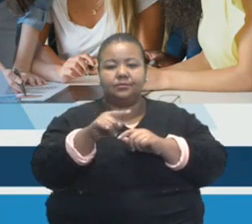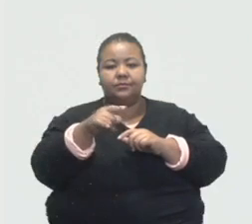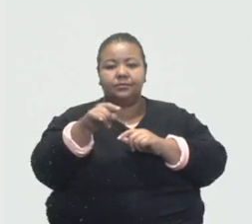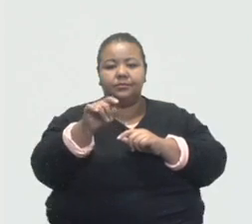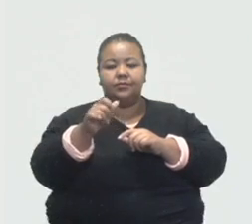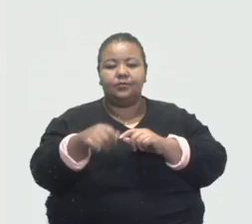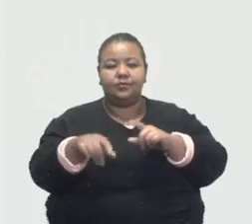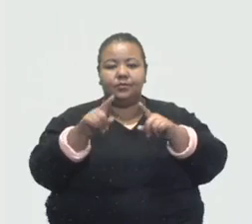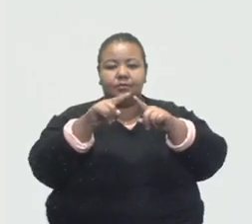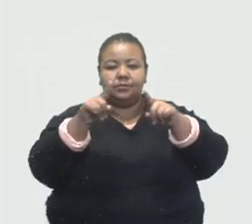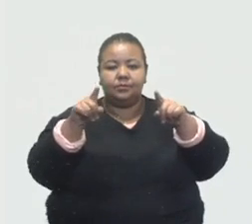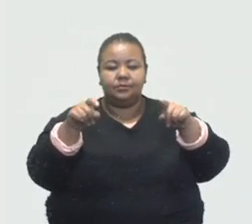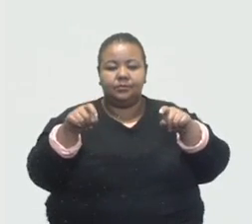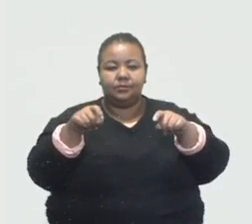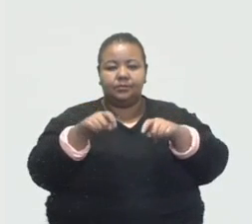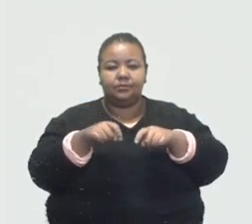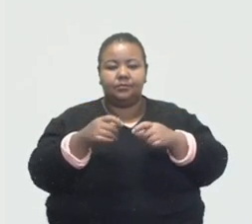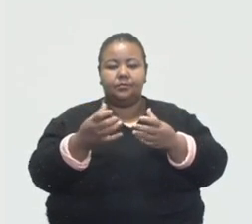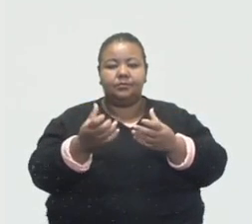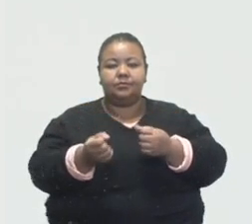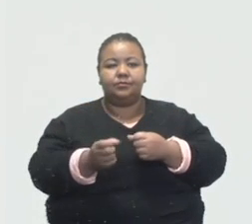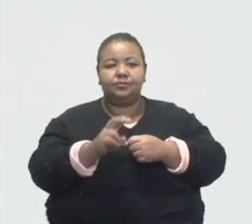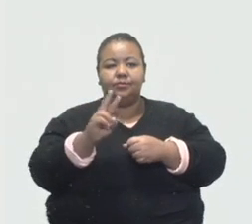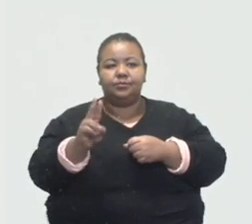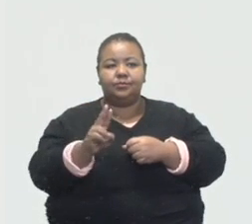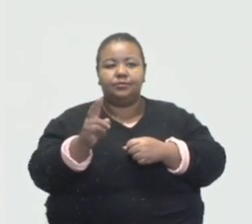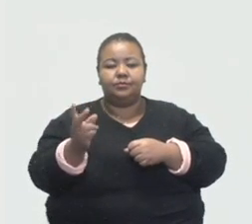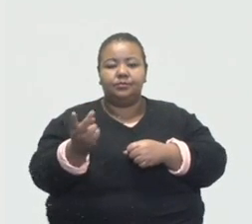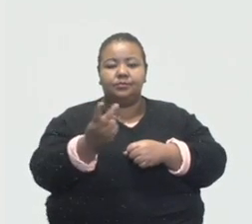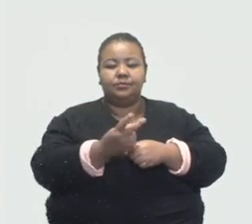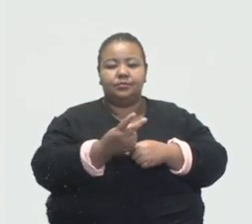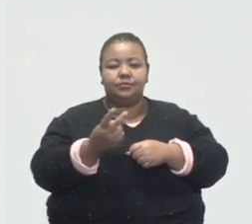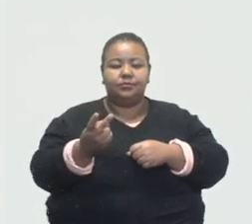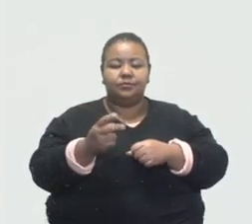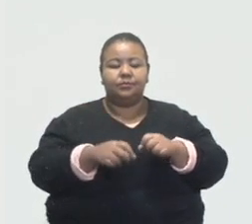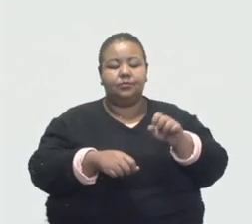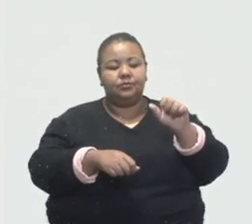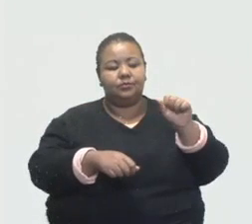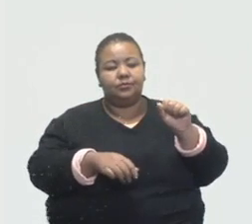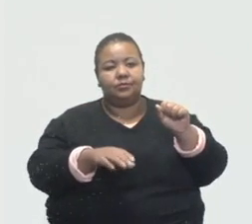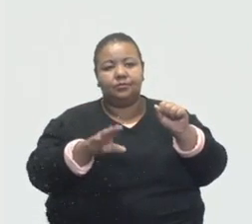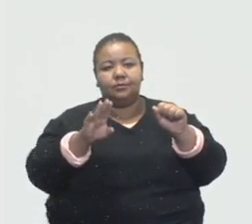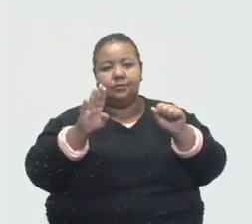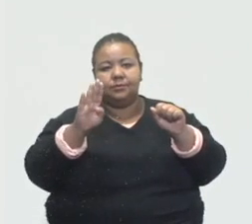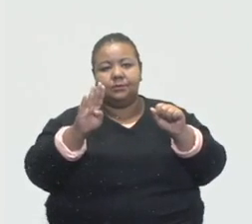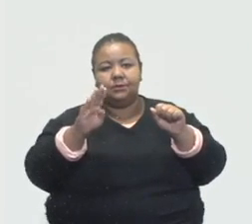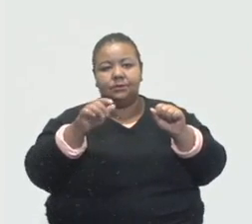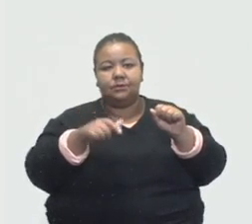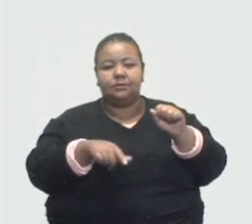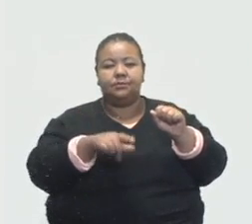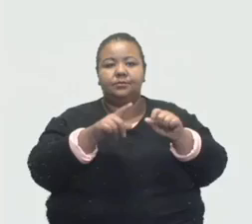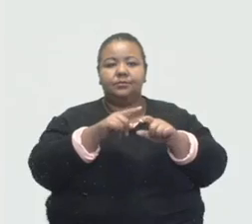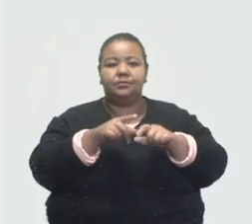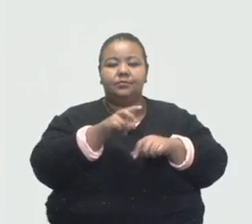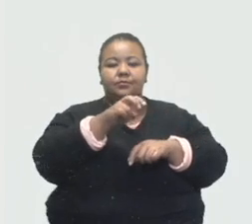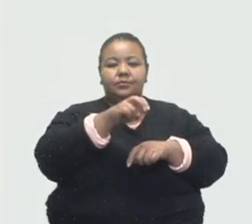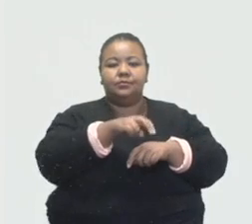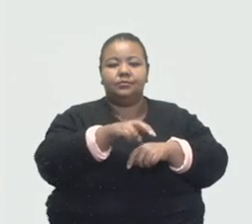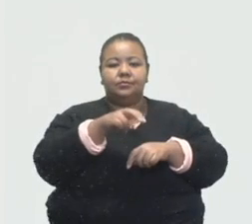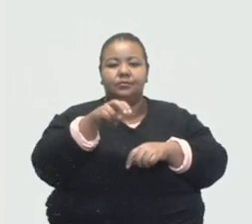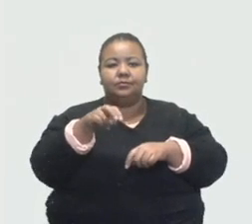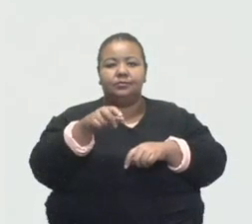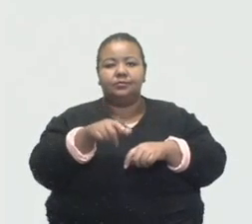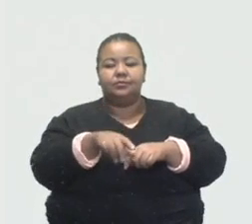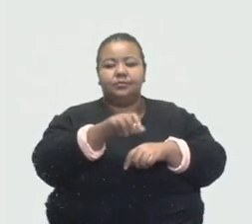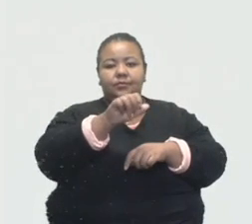conceito. Vamos usar duas matrizes A e B, quadradas de ordem NN. Dizemos que